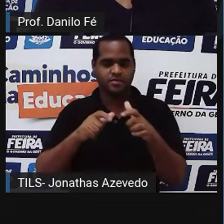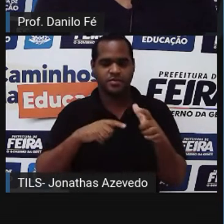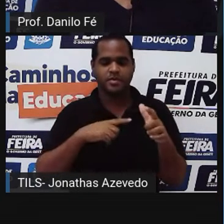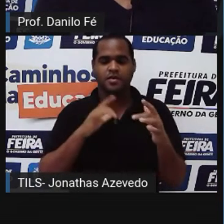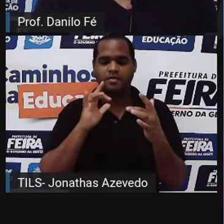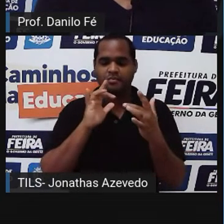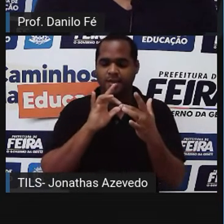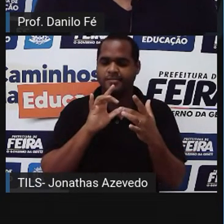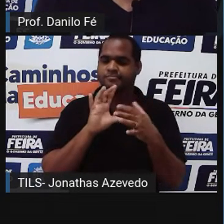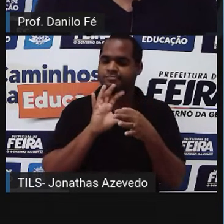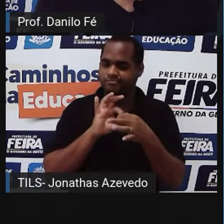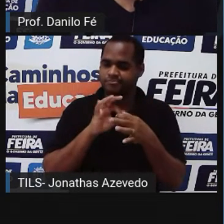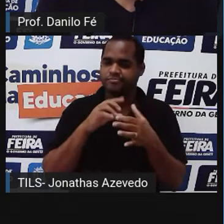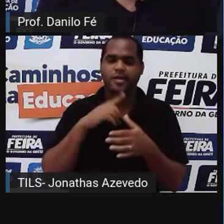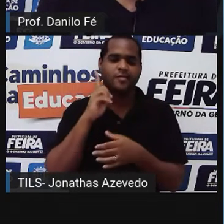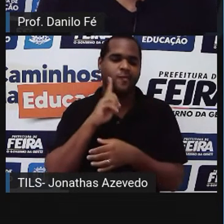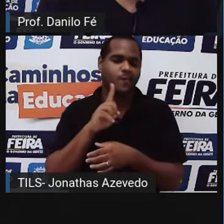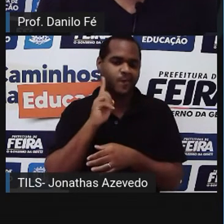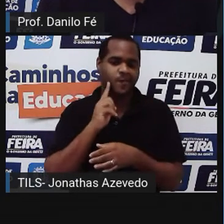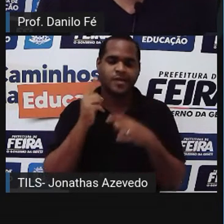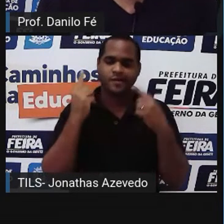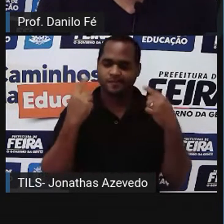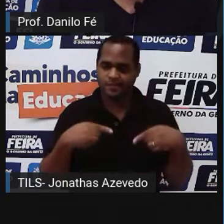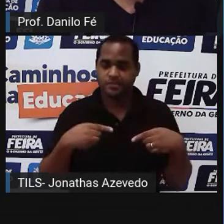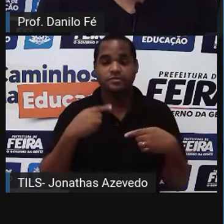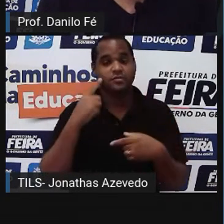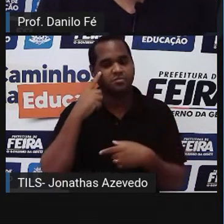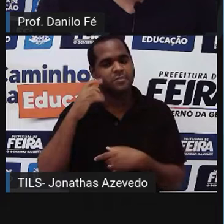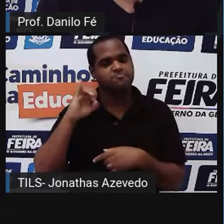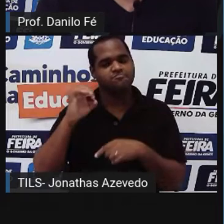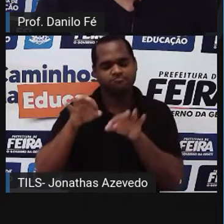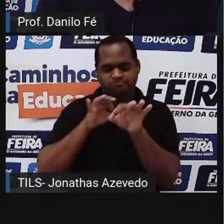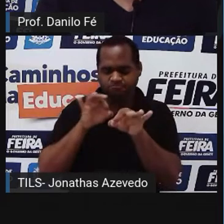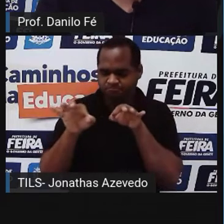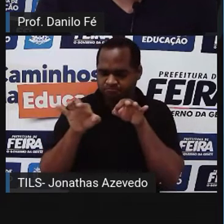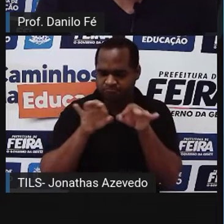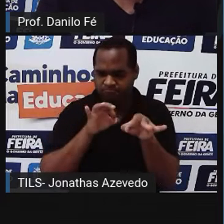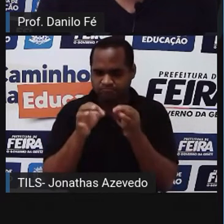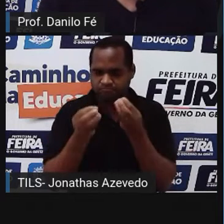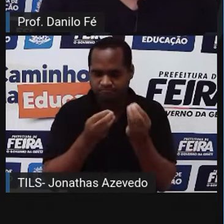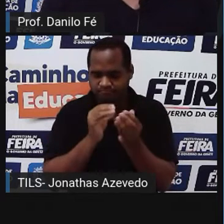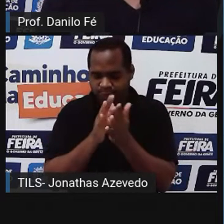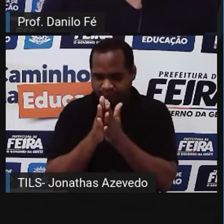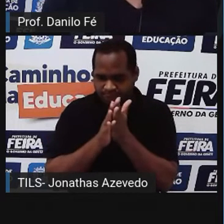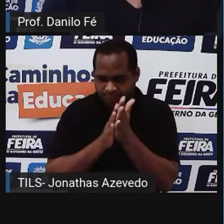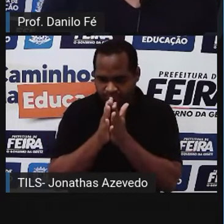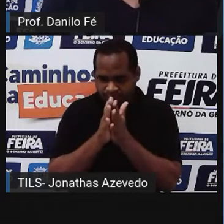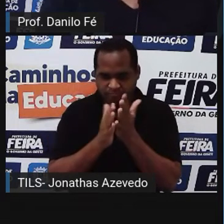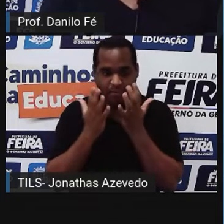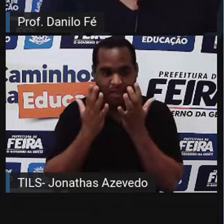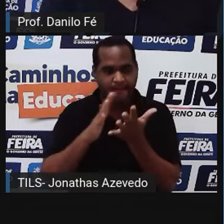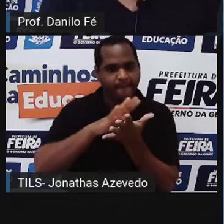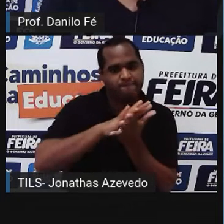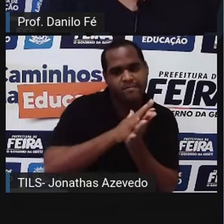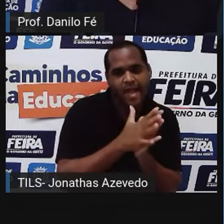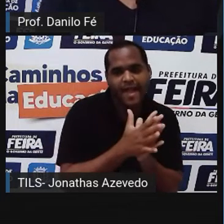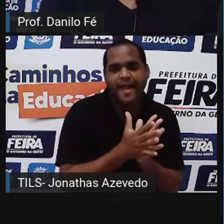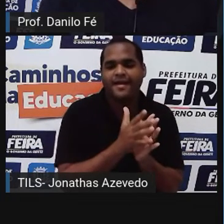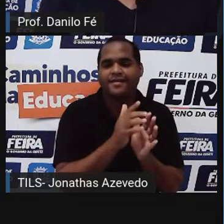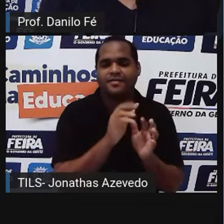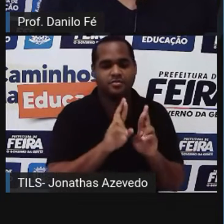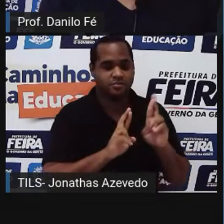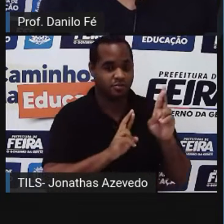em conflito com os Estados Unidos. Aí os japoneses tiveram um plano de destruir a marinha dos Estados Unidos